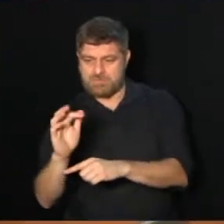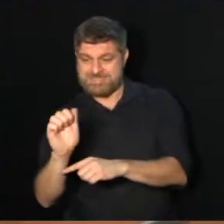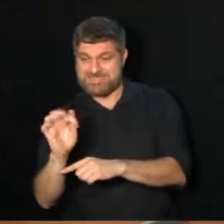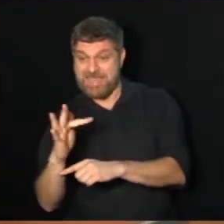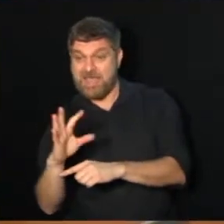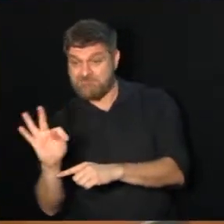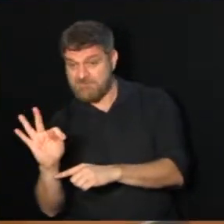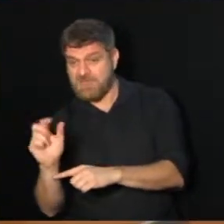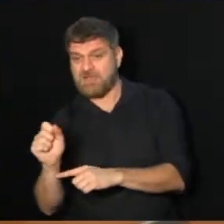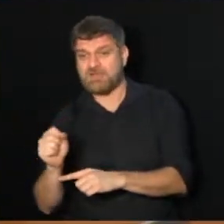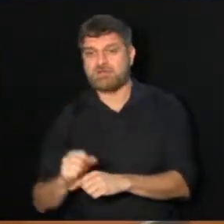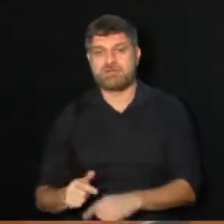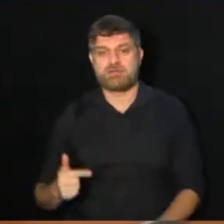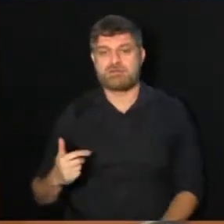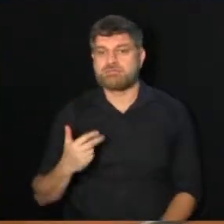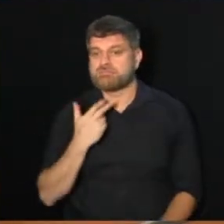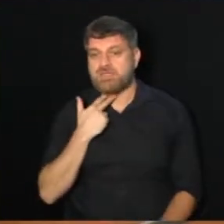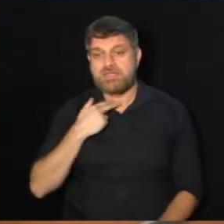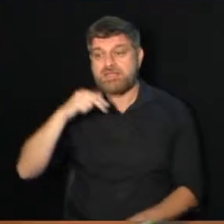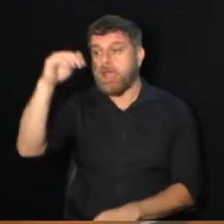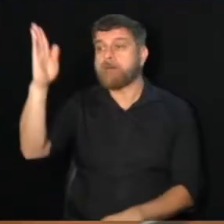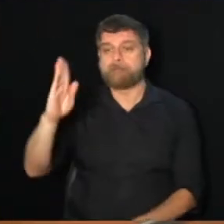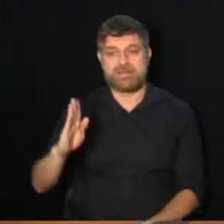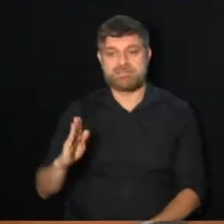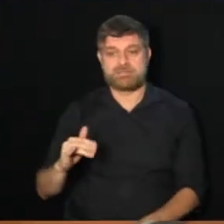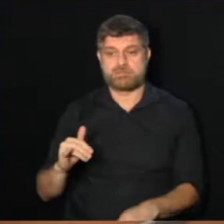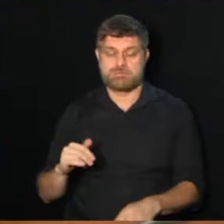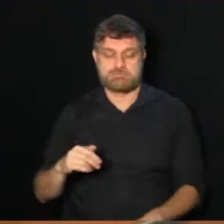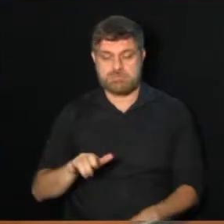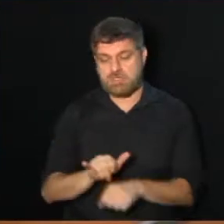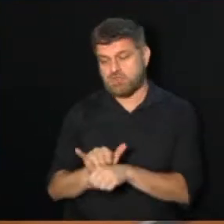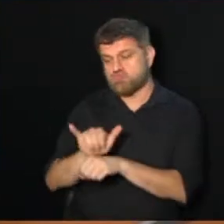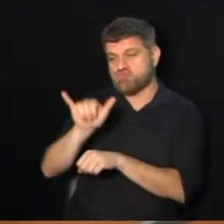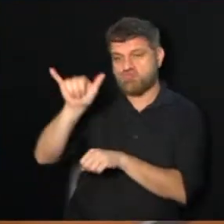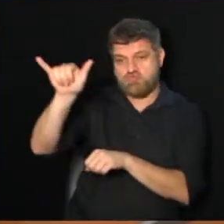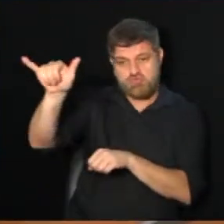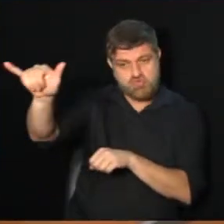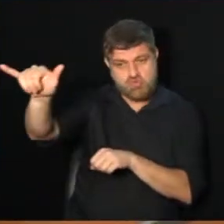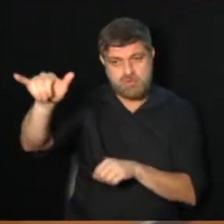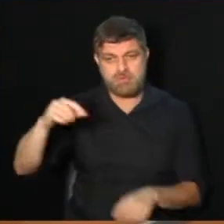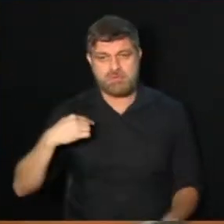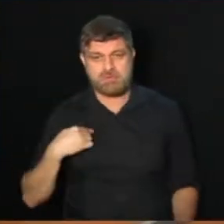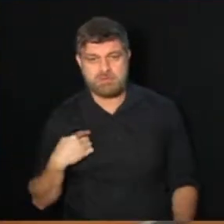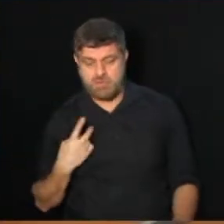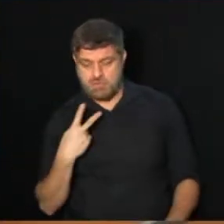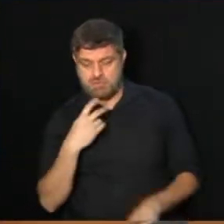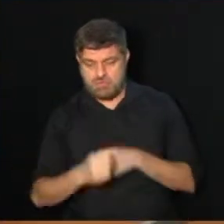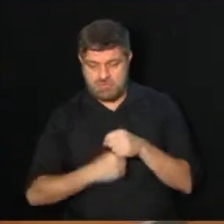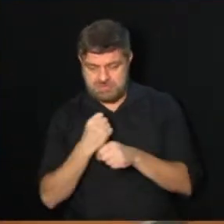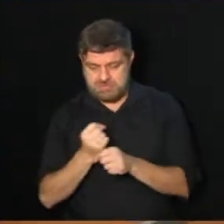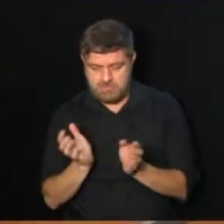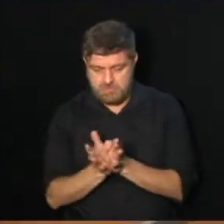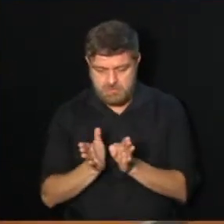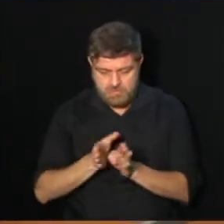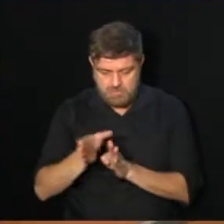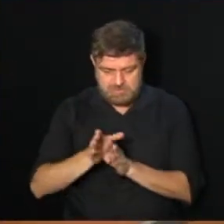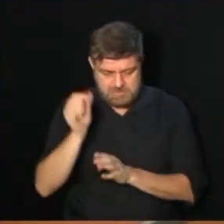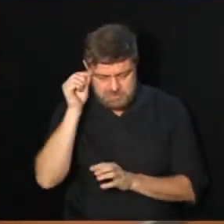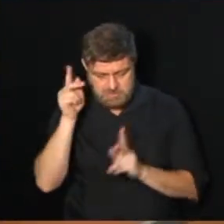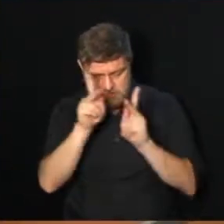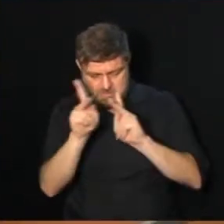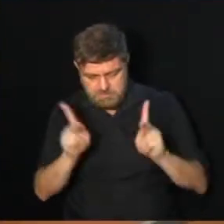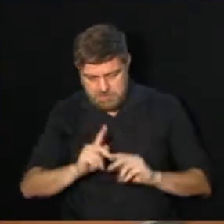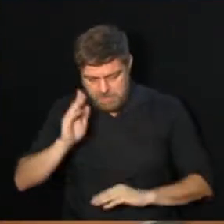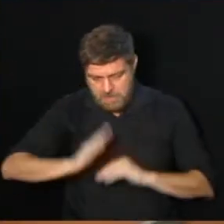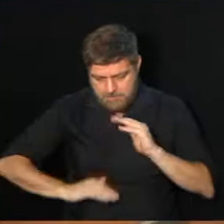está fora do Brasil. E dizer que o Conselho, ao longo desses 2 anos, já vem fazendo muitas ações